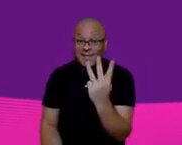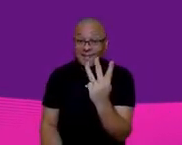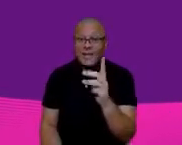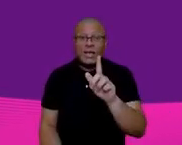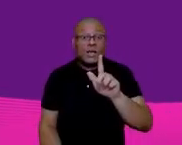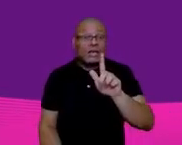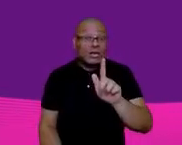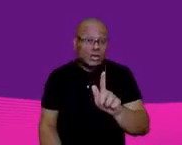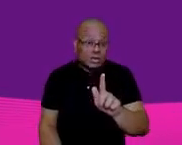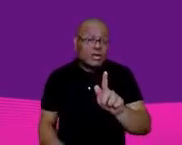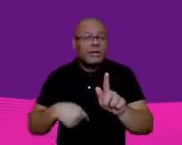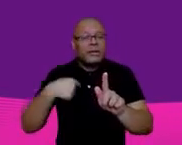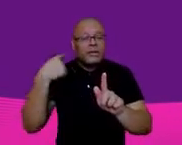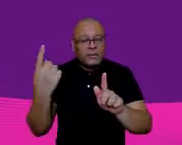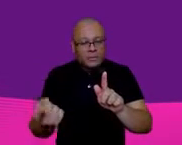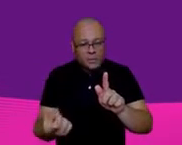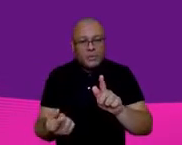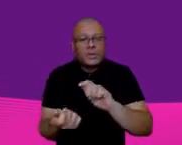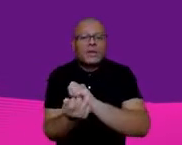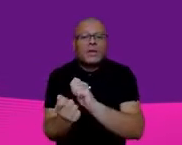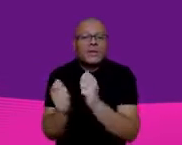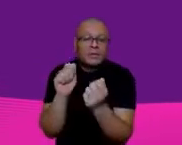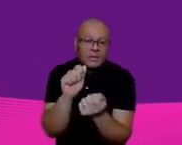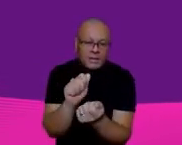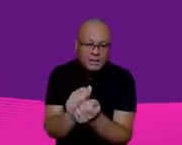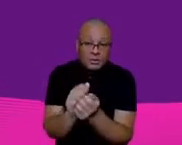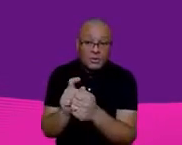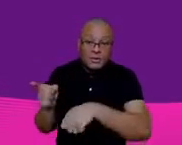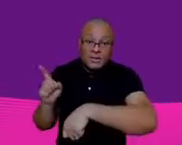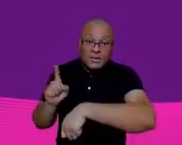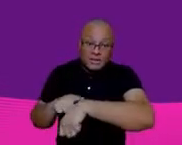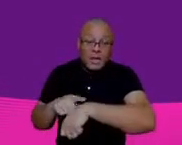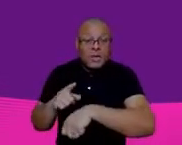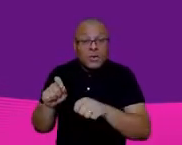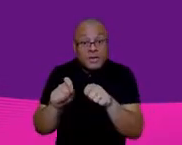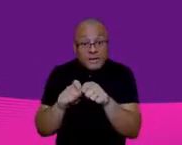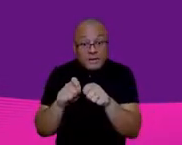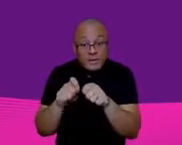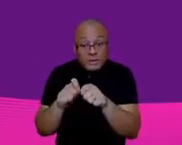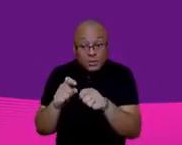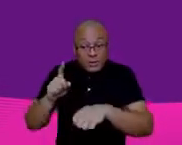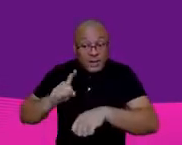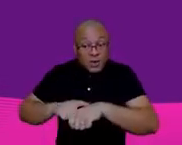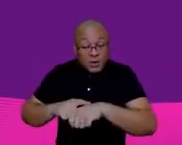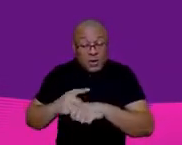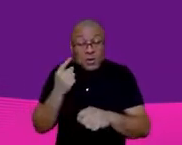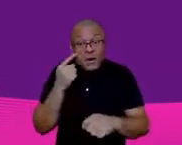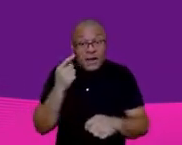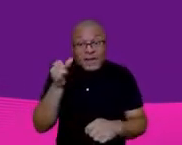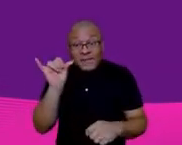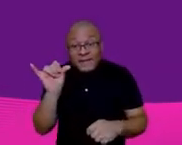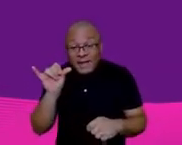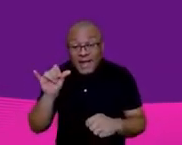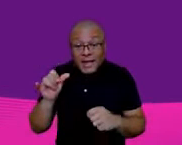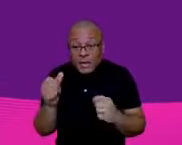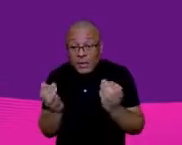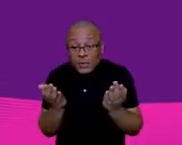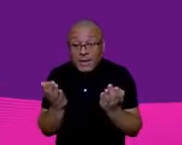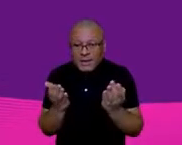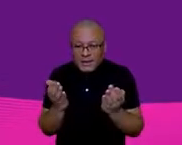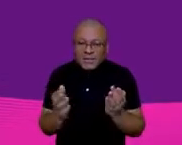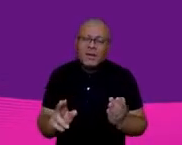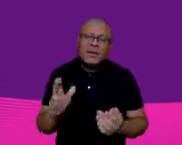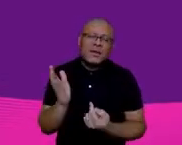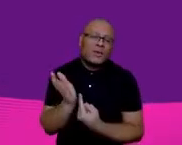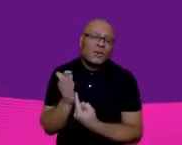articular dinâmico, que é o que nós fazemos na cirurgia para lidar com desequilíbrios. E, finalmente, a tecnologia háptica. O que